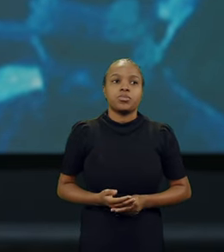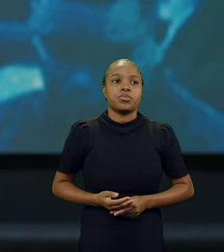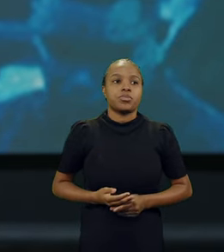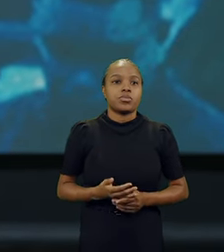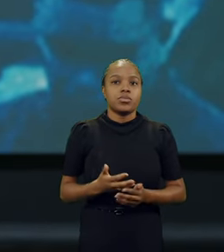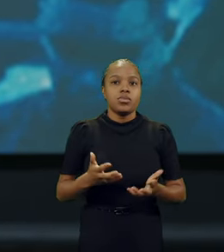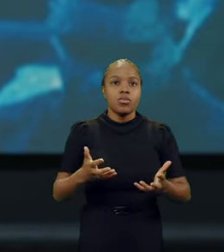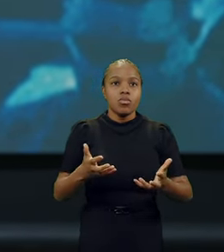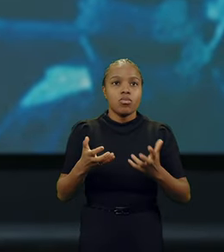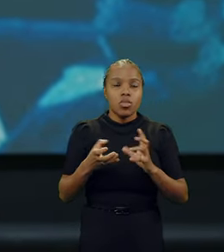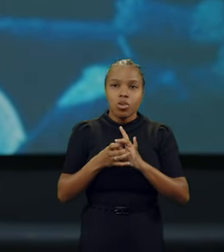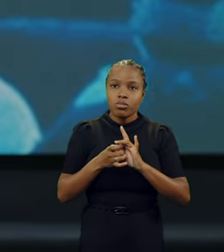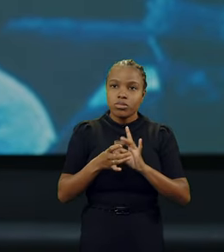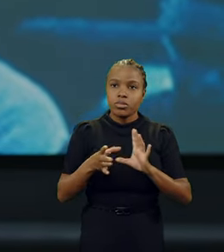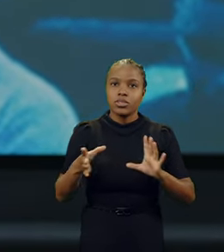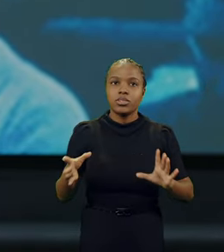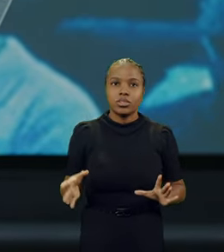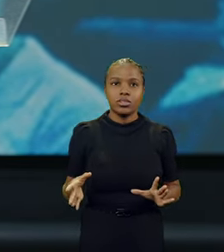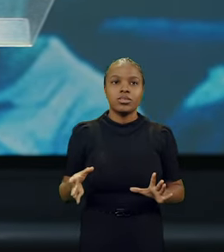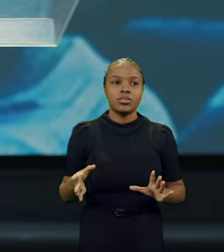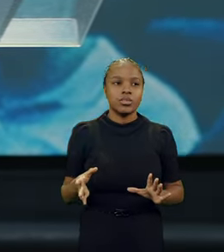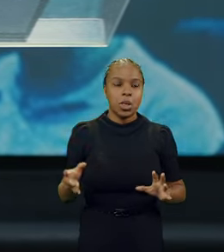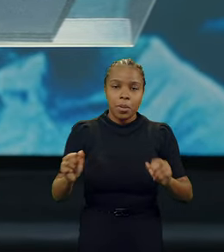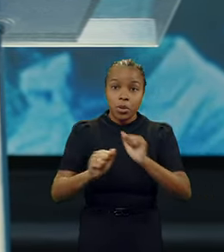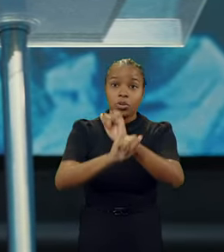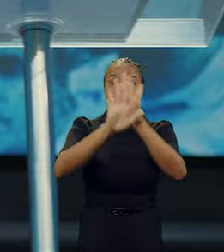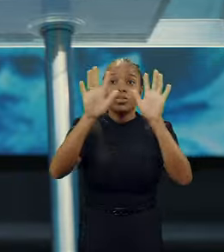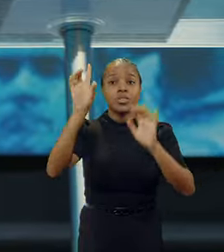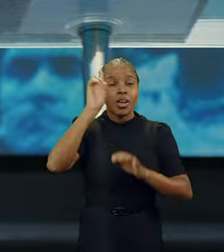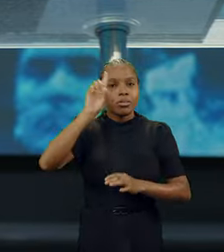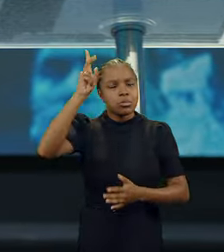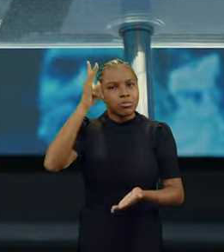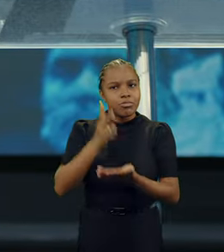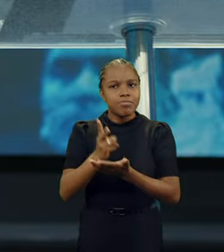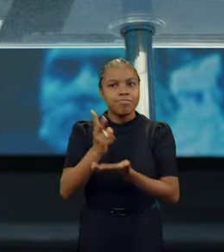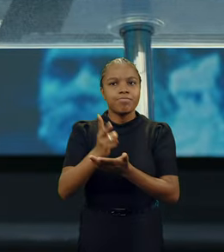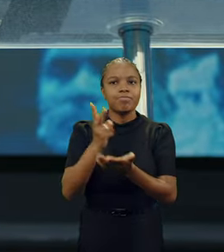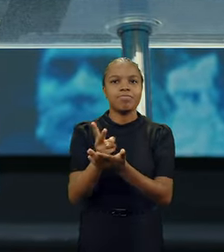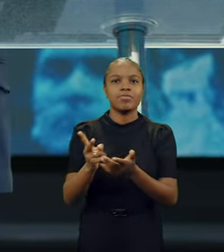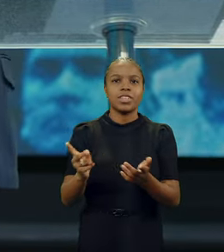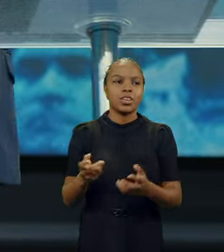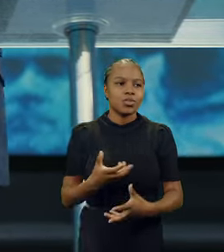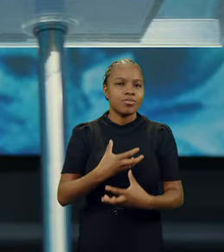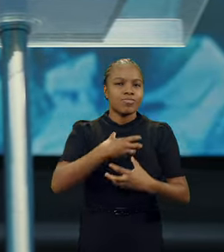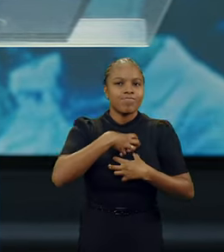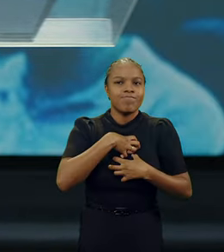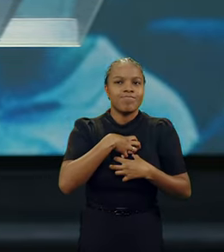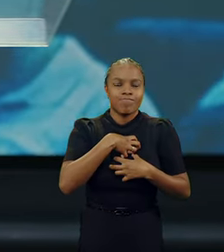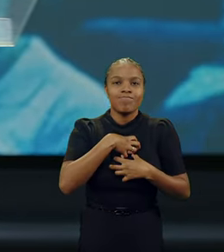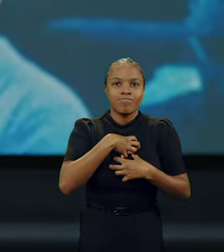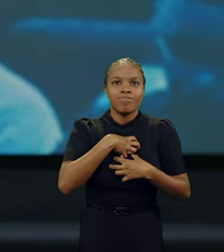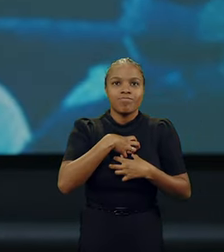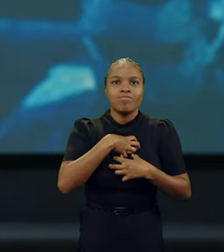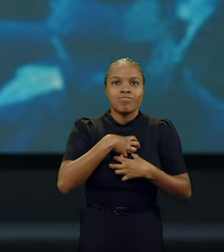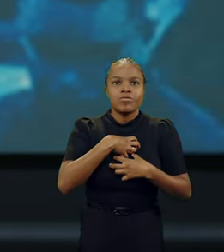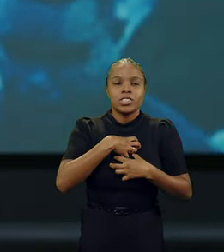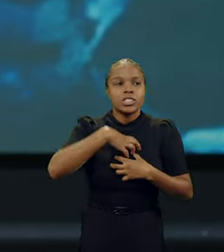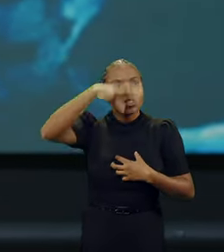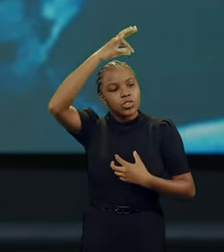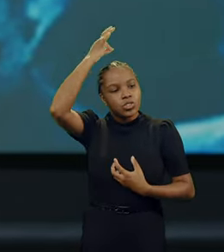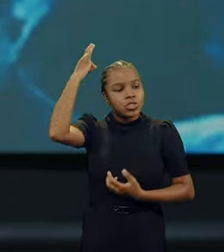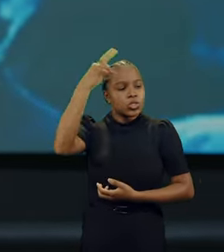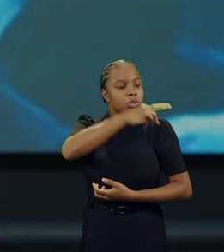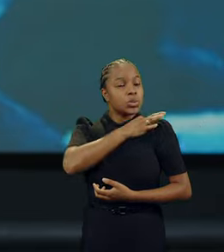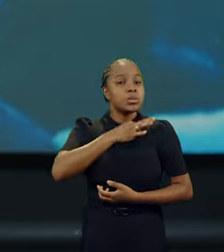deixar vocês à vontade para glorificar a Deus quando você for impulsionado pelo Espírito